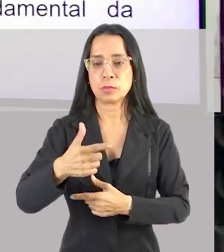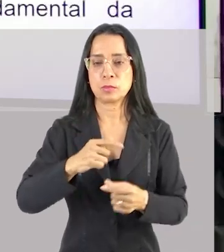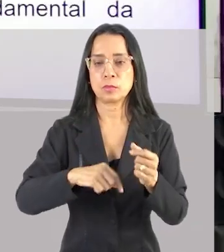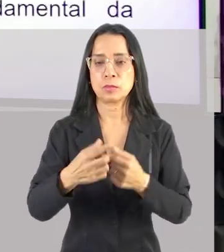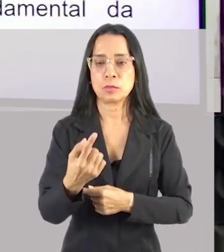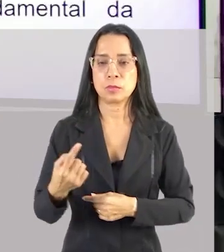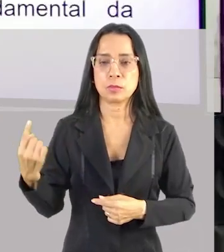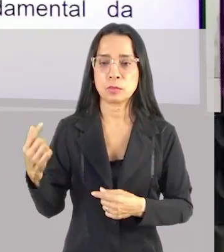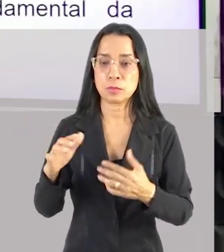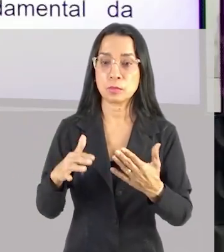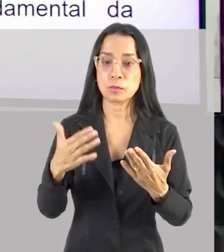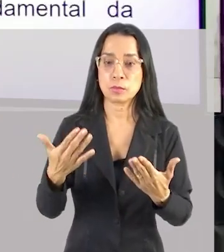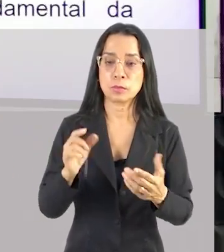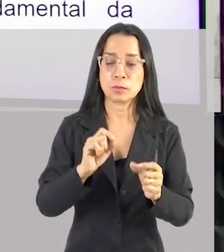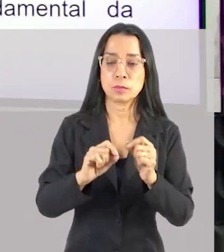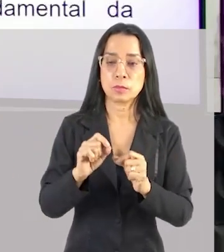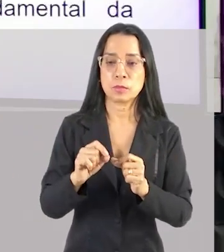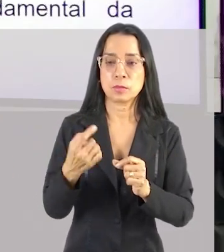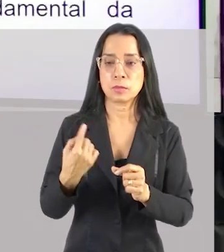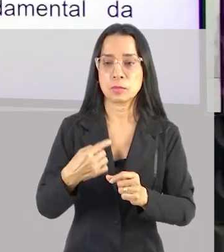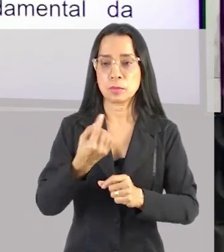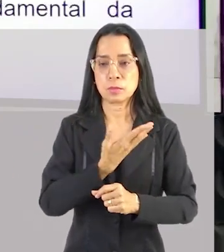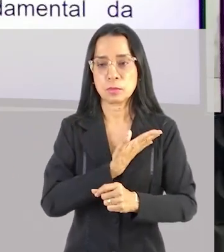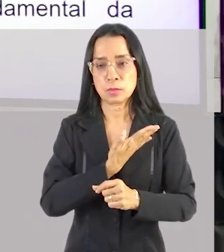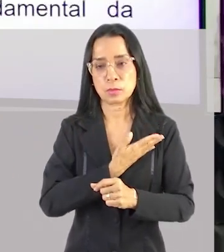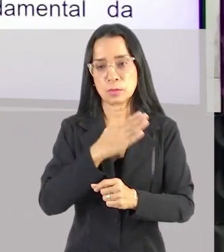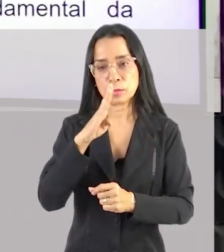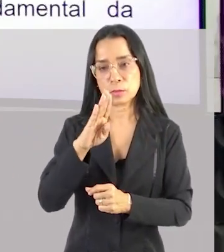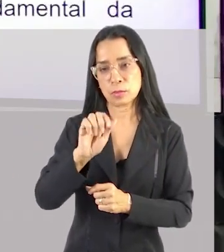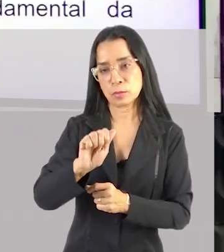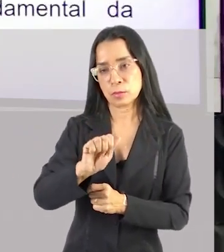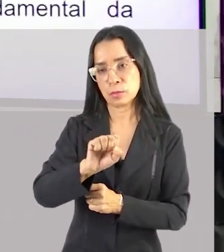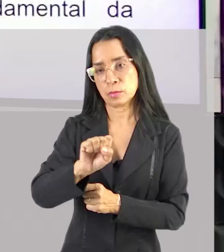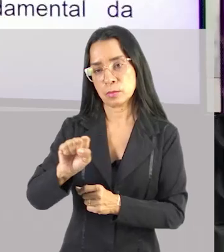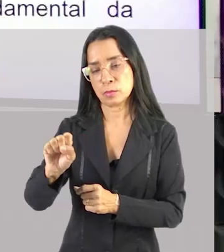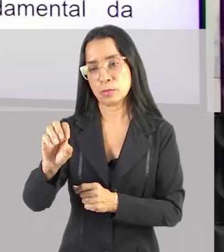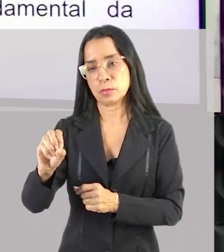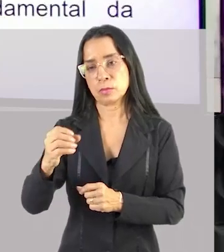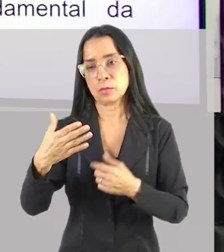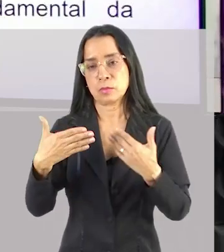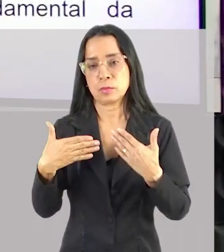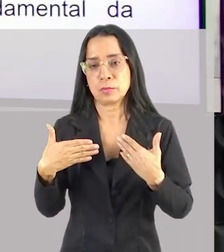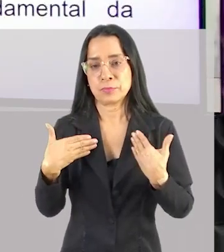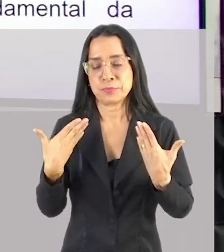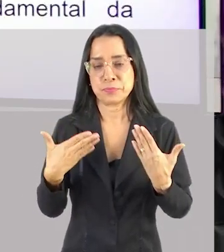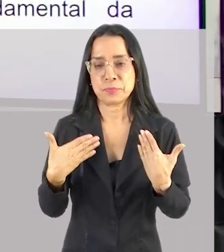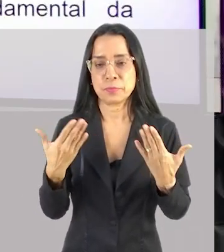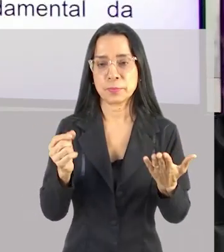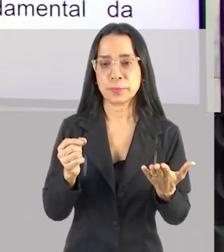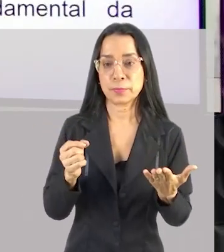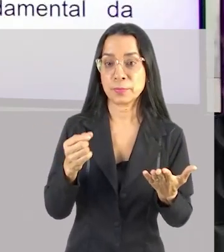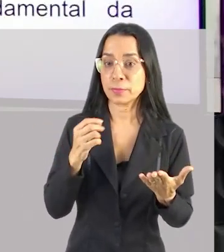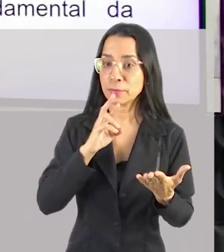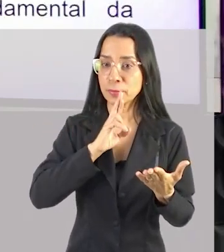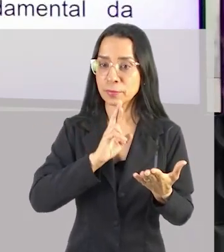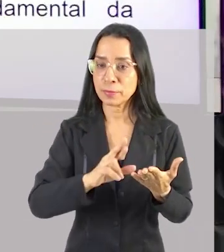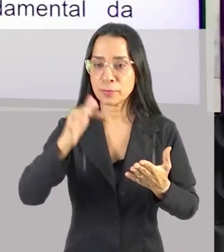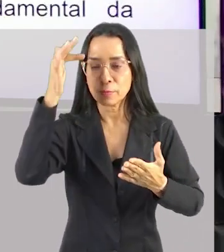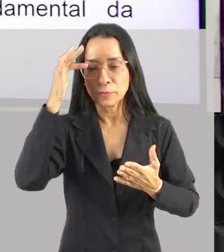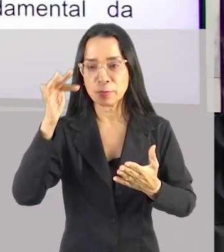diz o seguinte: entretanto, nosso amigo Basso tem o ânimo alegre. Isso resulta da